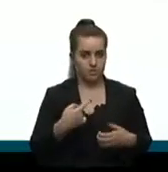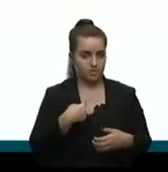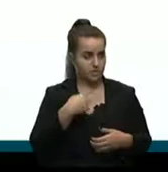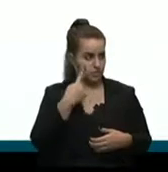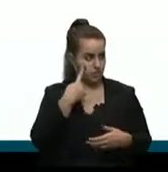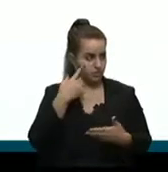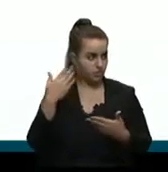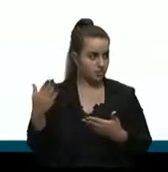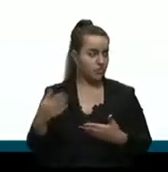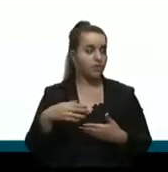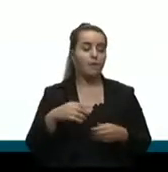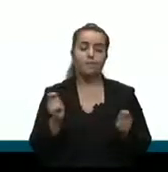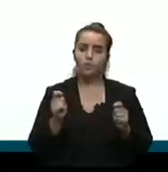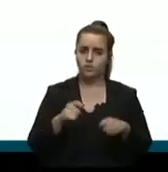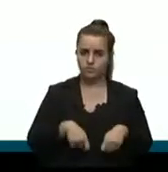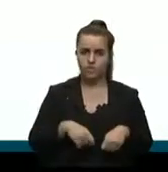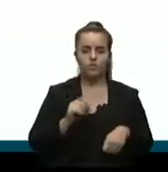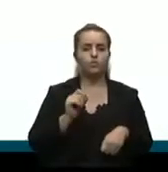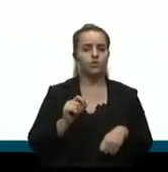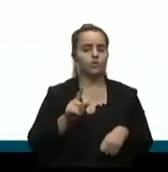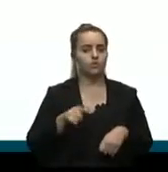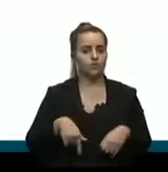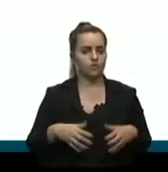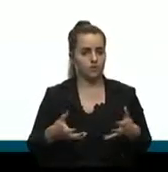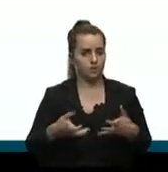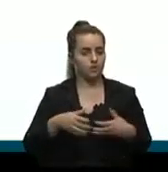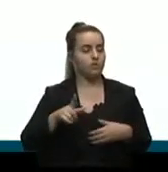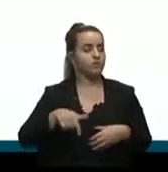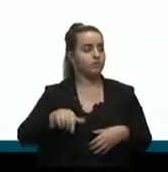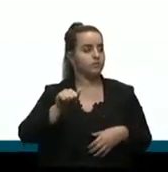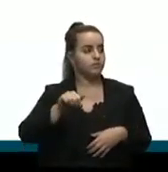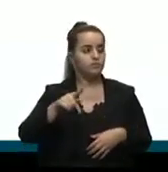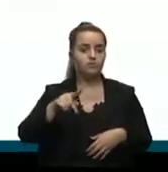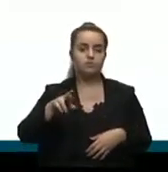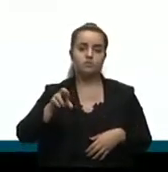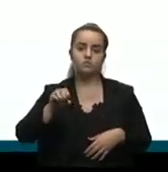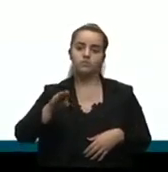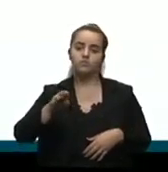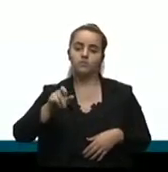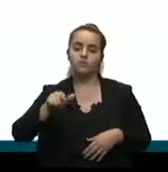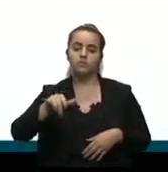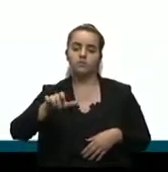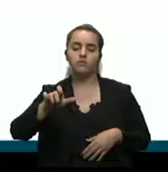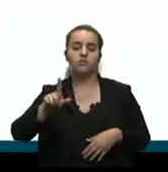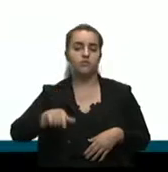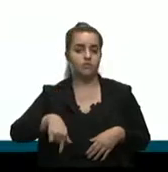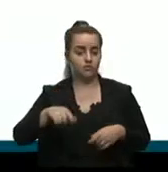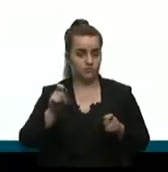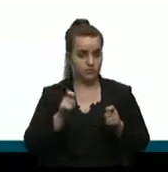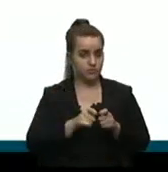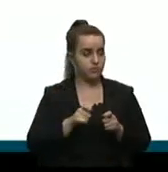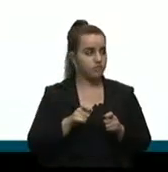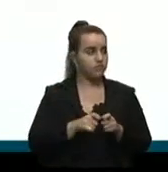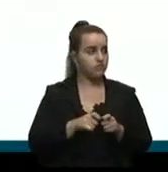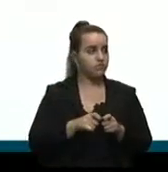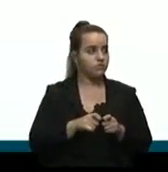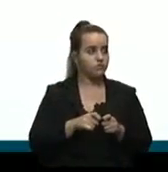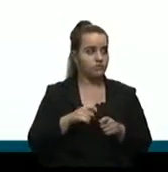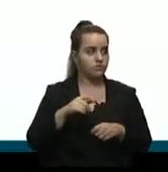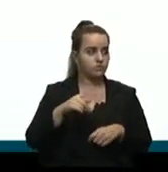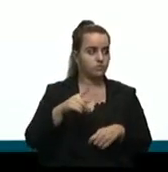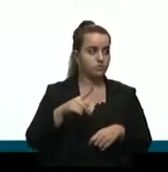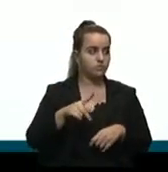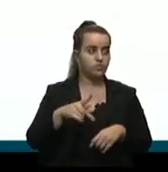modo. A probabilidade do que eu quero, eu vou chamar aqui de A, então essa probabilidade, ela é determinada pela probabilidade de